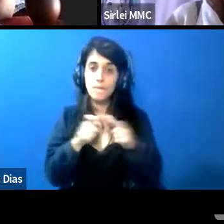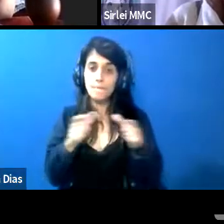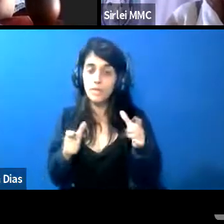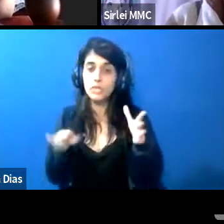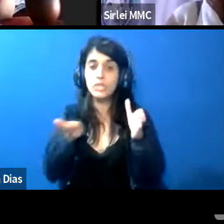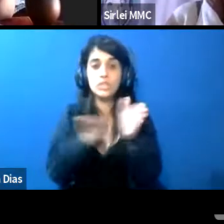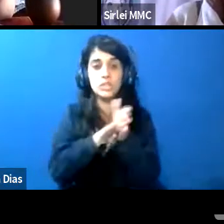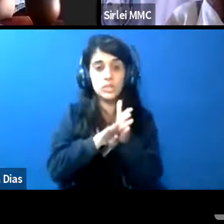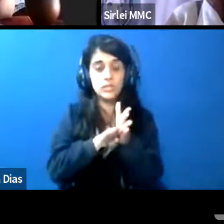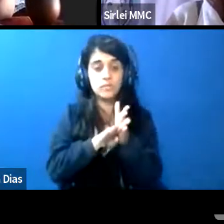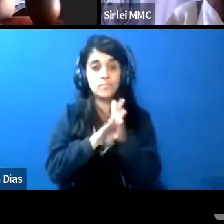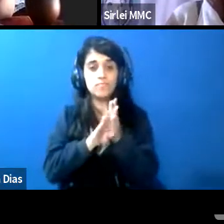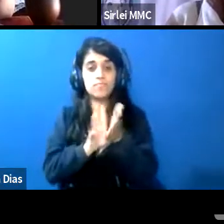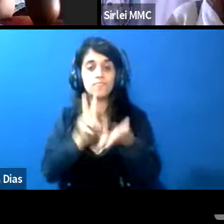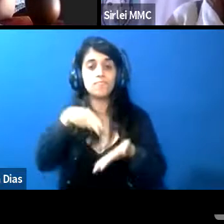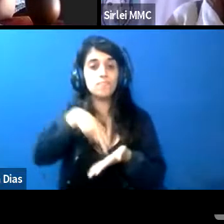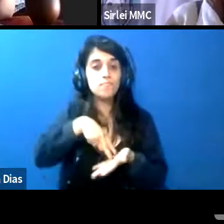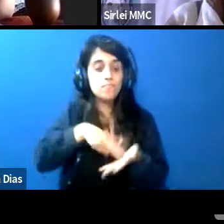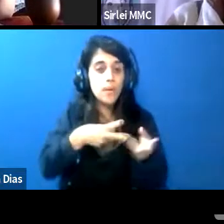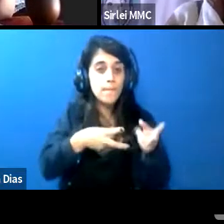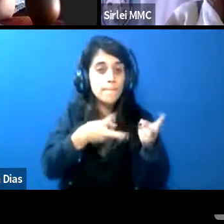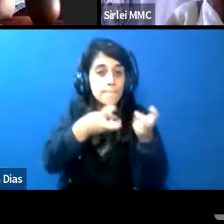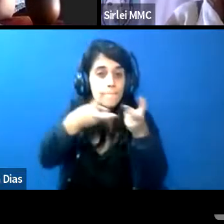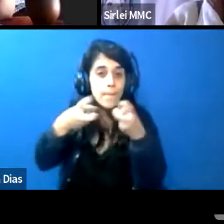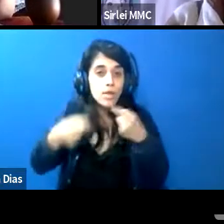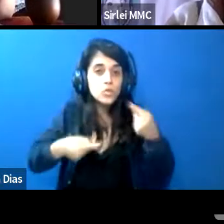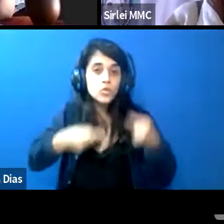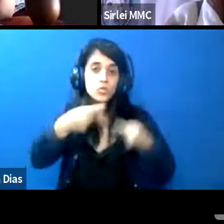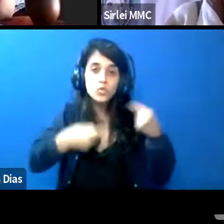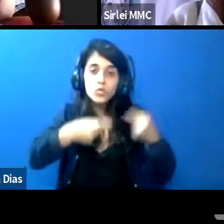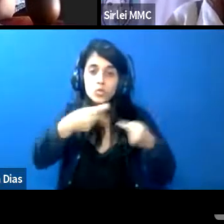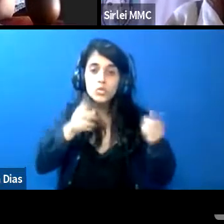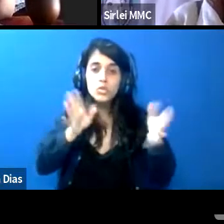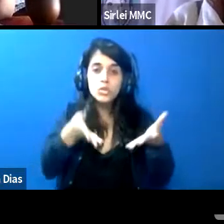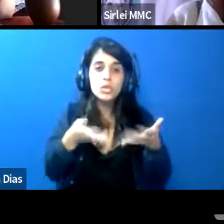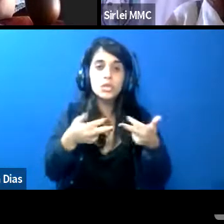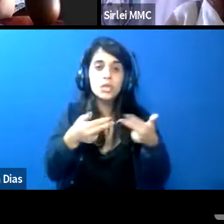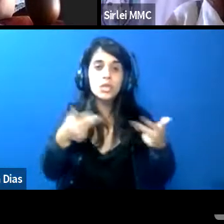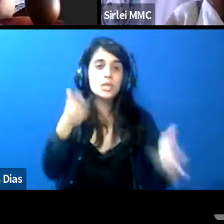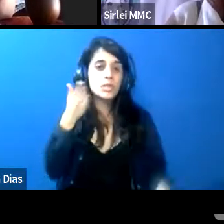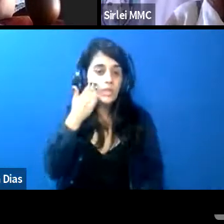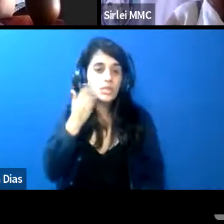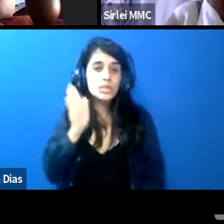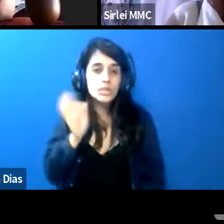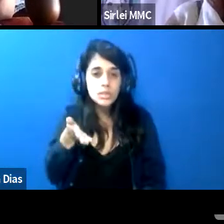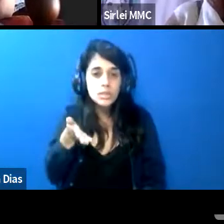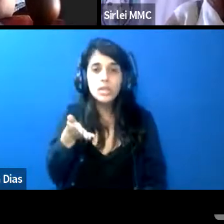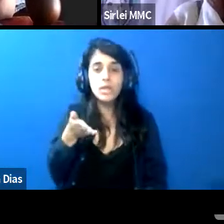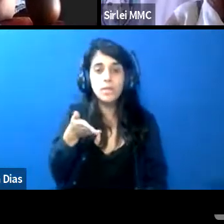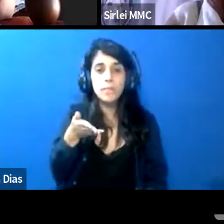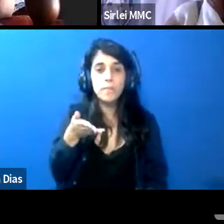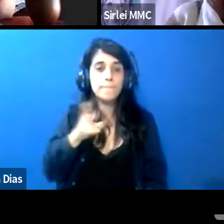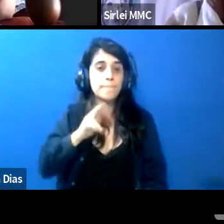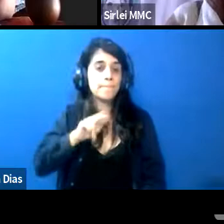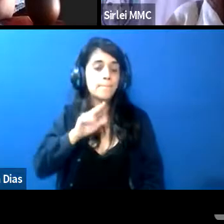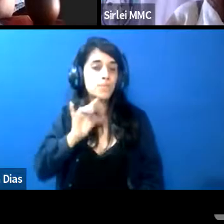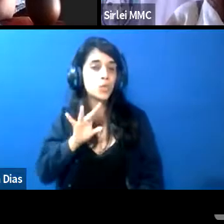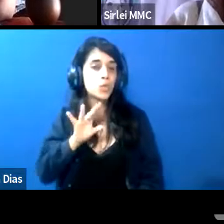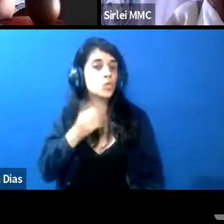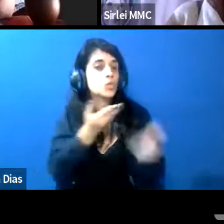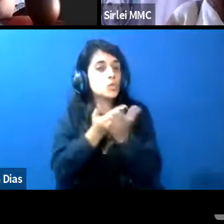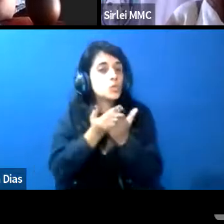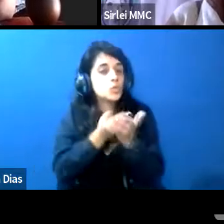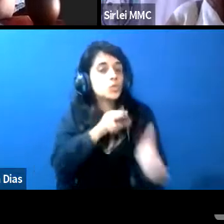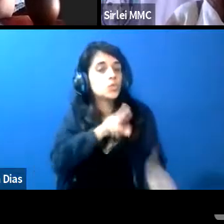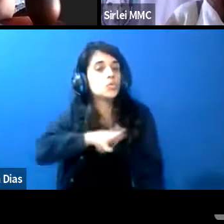lá, a gente acaba discutindo todo aquele leque de coisas que a gente falou no início, né? Que a gente não fica só no estudo de